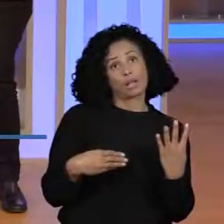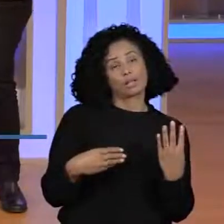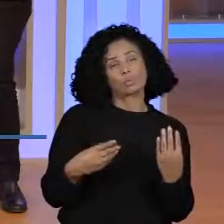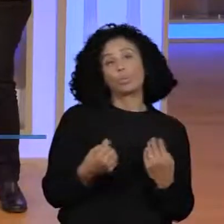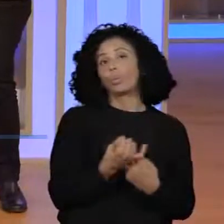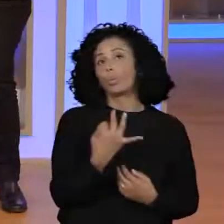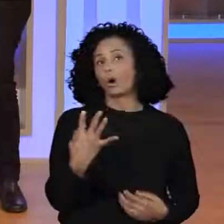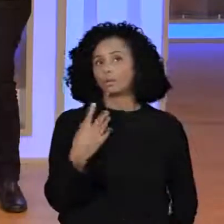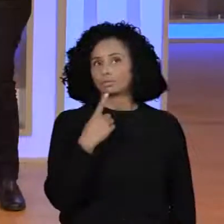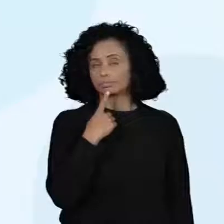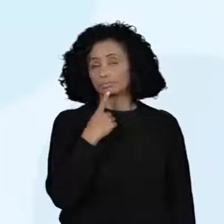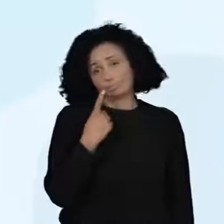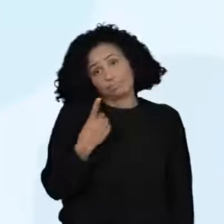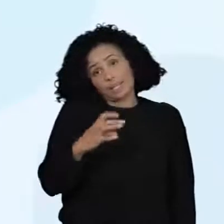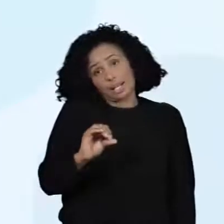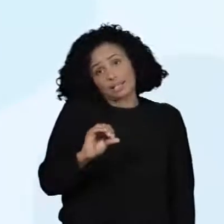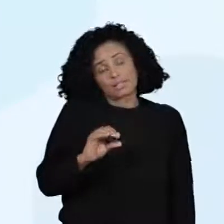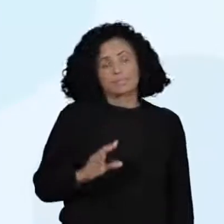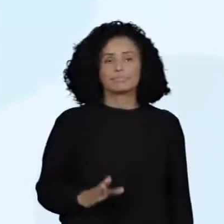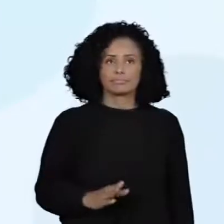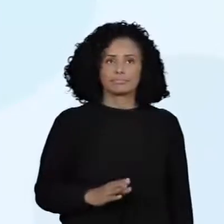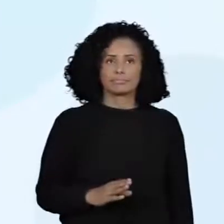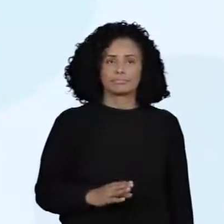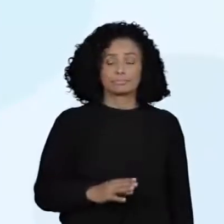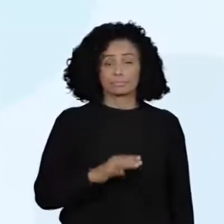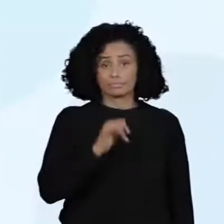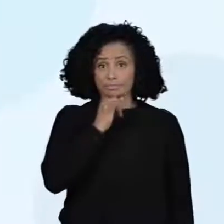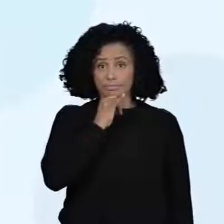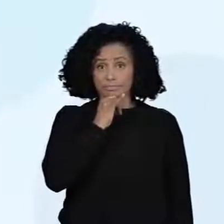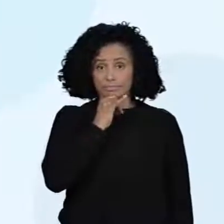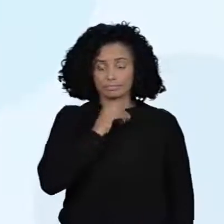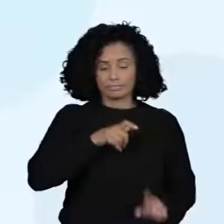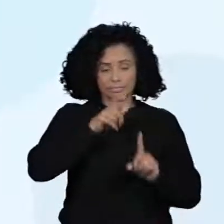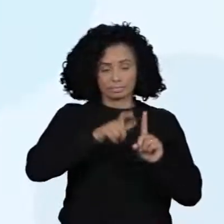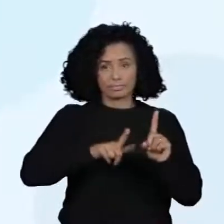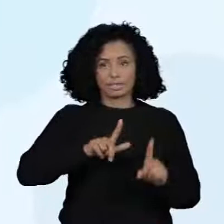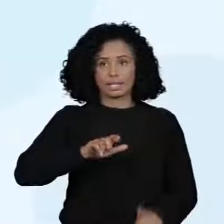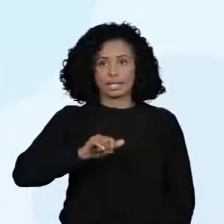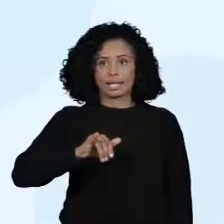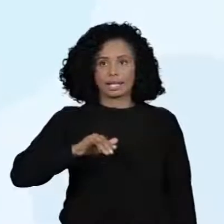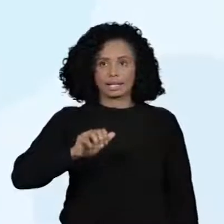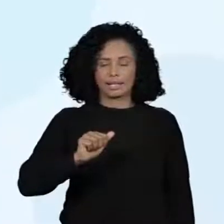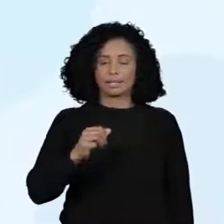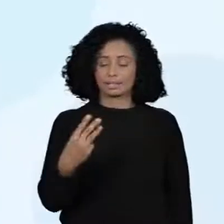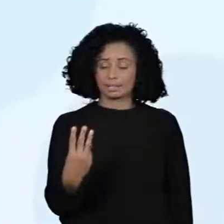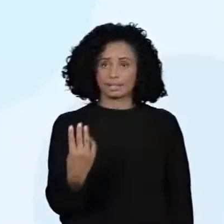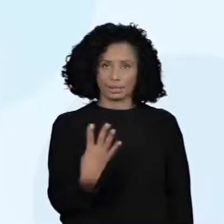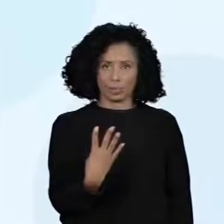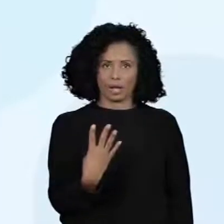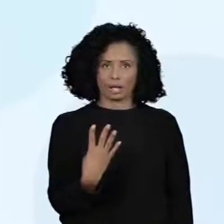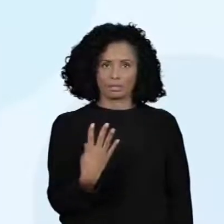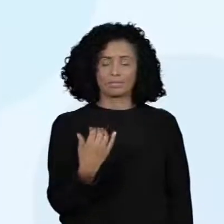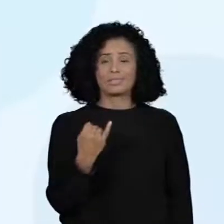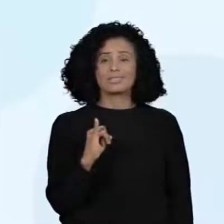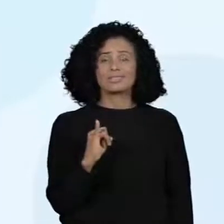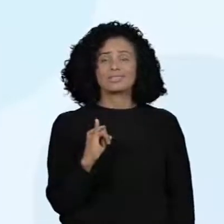tenho 34, aliás, a Leila tem 34. Se acrescentarmos mais um...